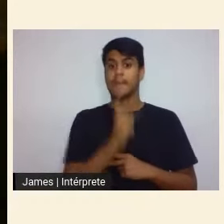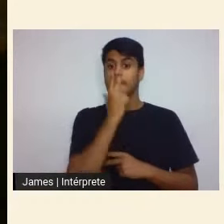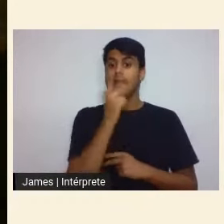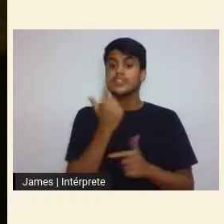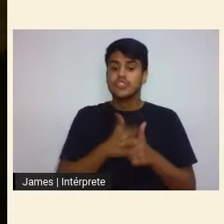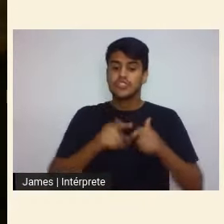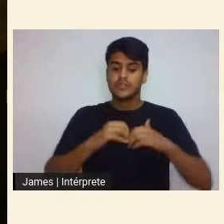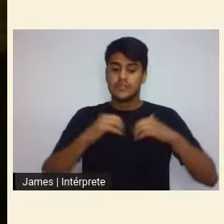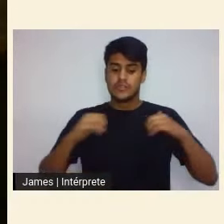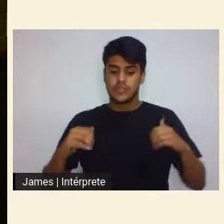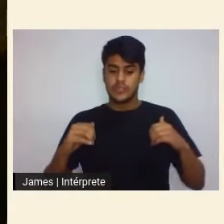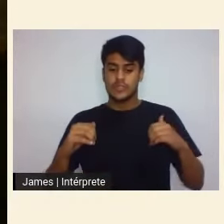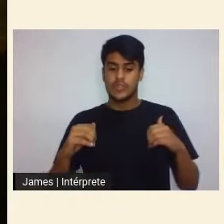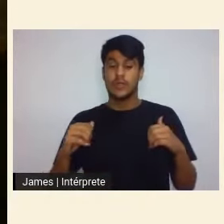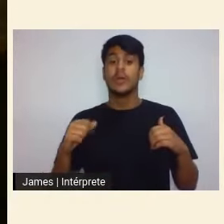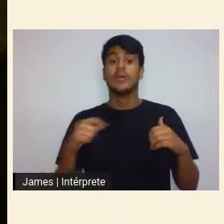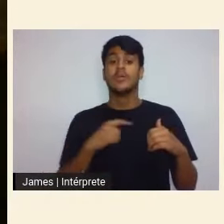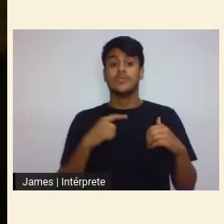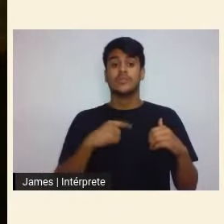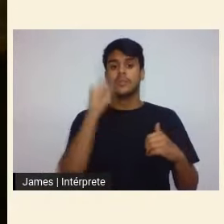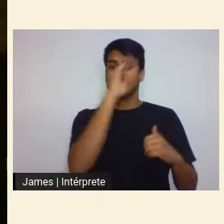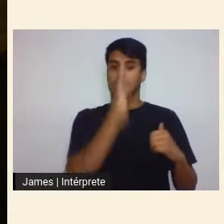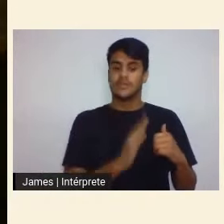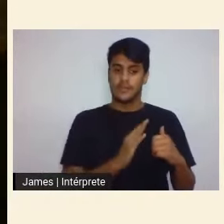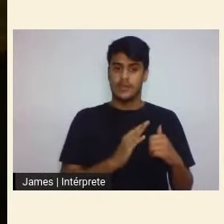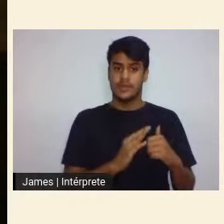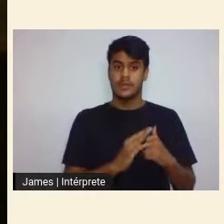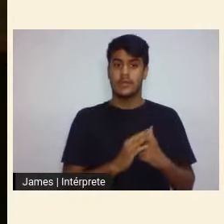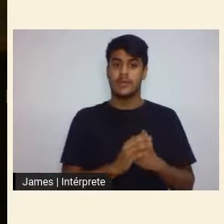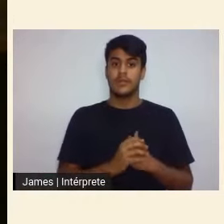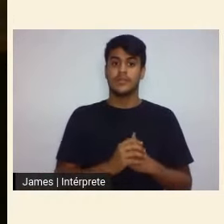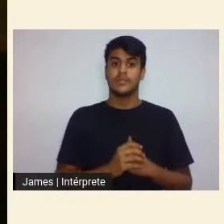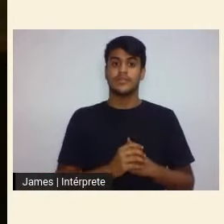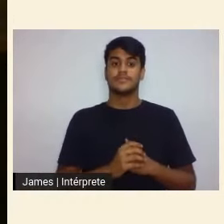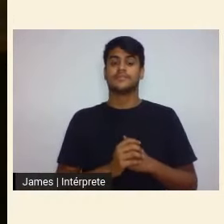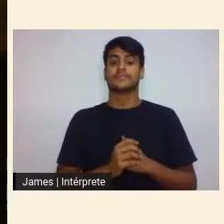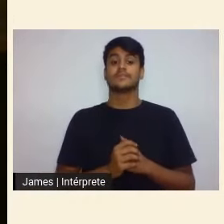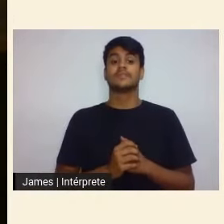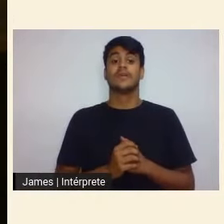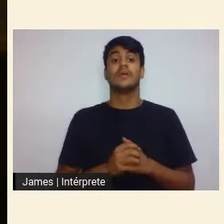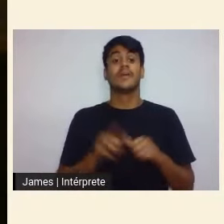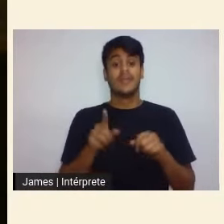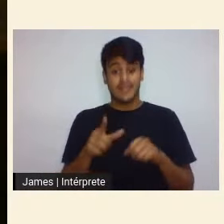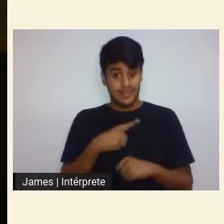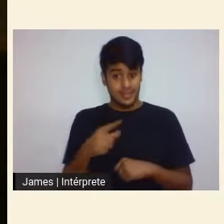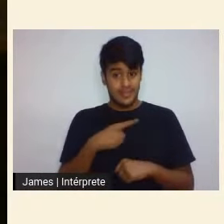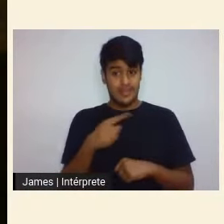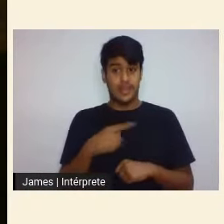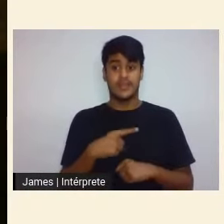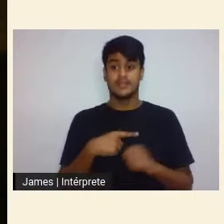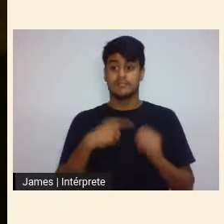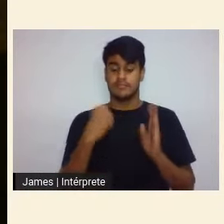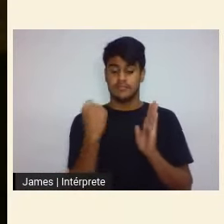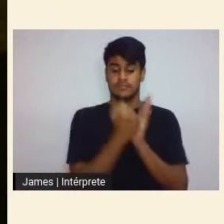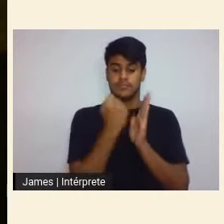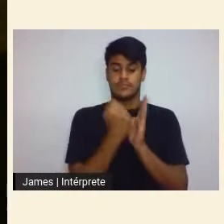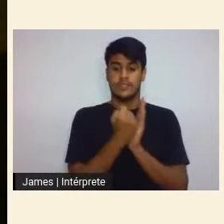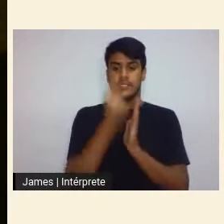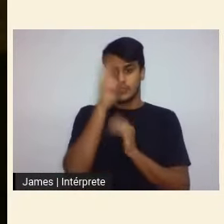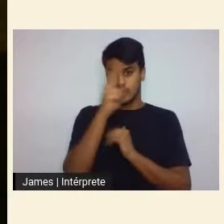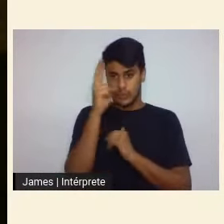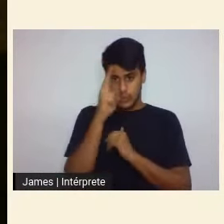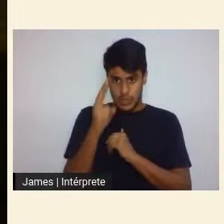em 1956, em português, por Jacques Lambert, está crivado por dimensões que vão da história